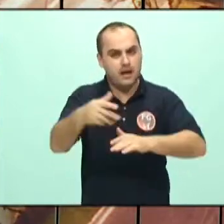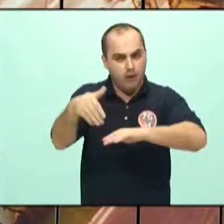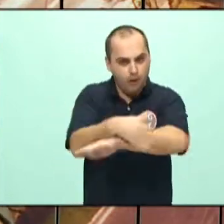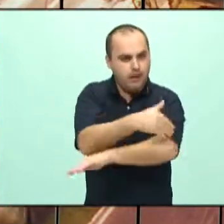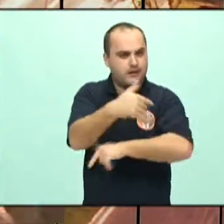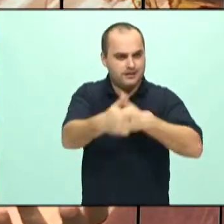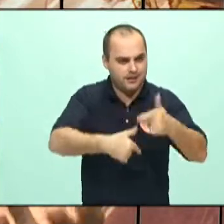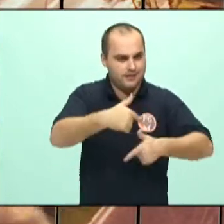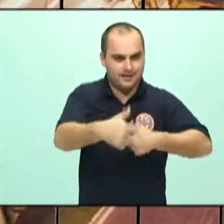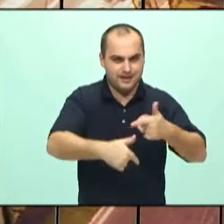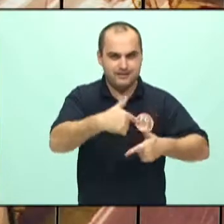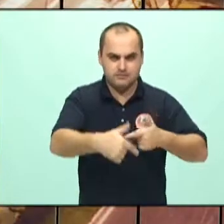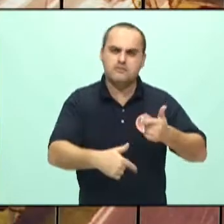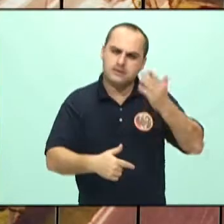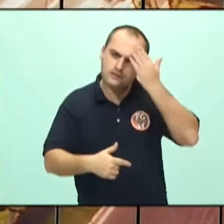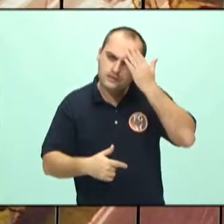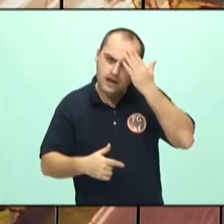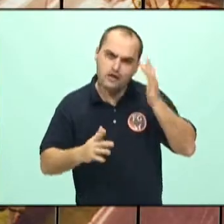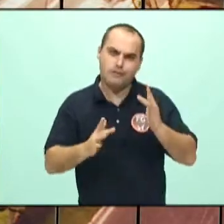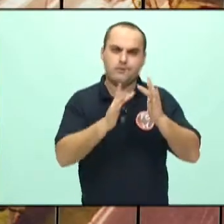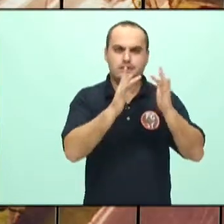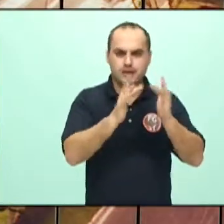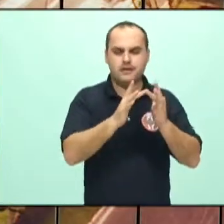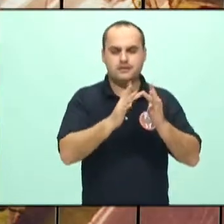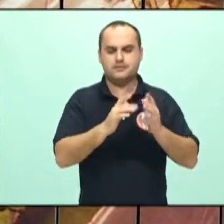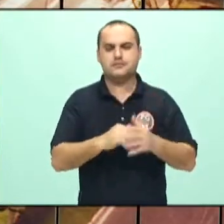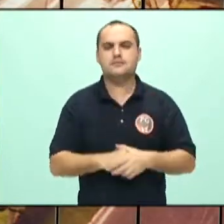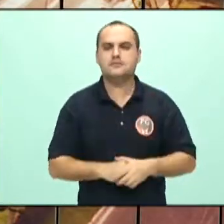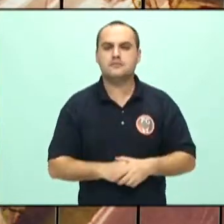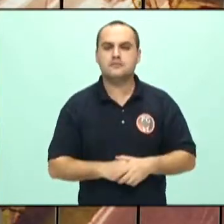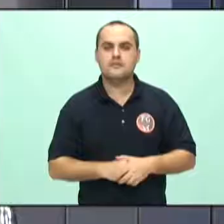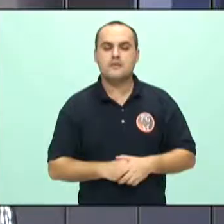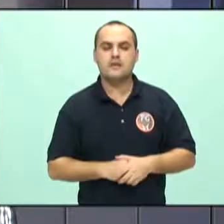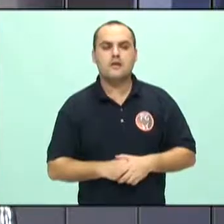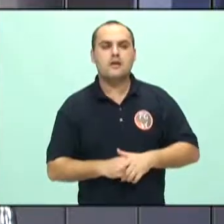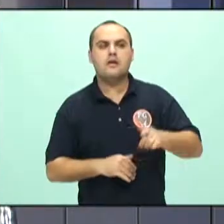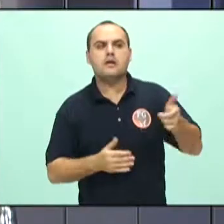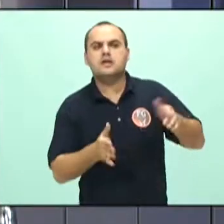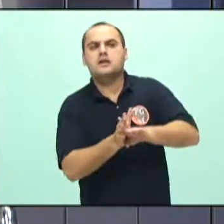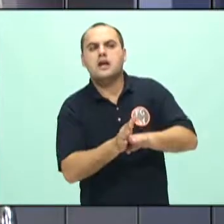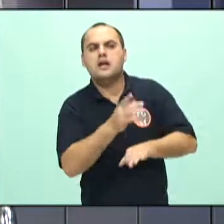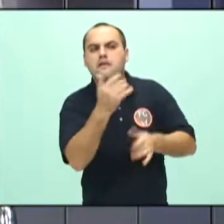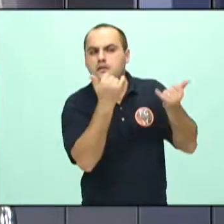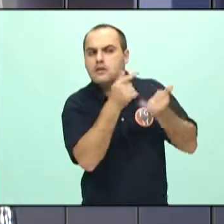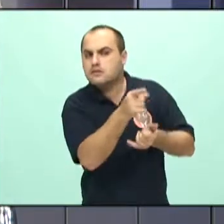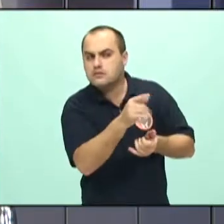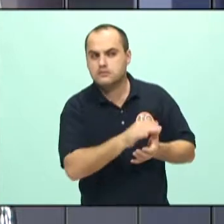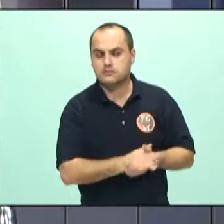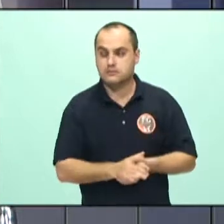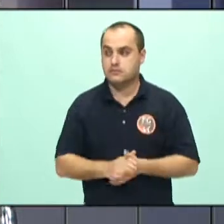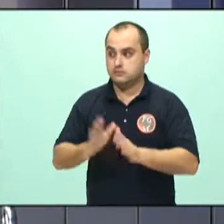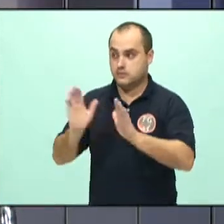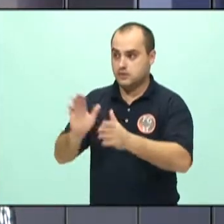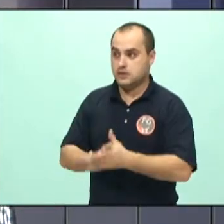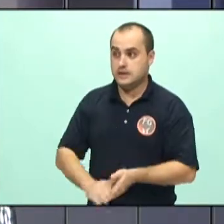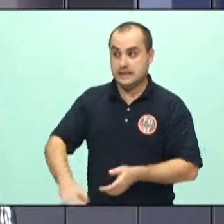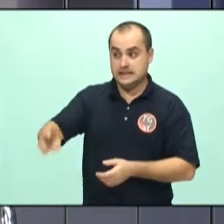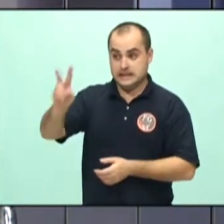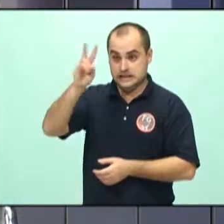sabe disso, em contato com as pessoas e tal. O que tem chegado até o senhor? Carlos Antônio, eu procuro todas as segundas e